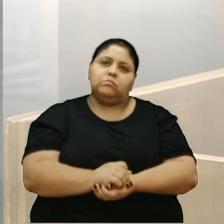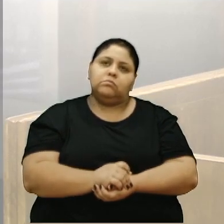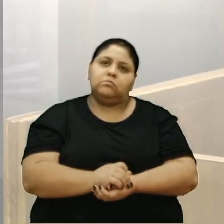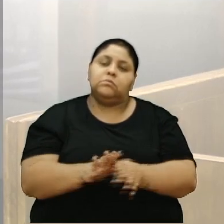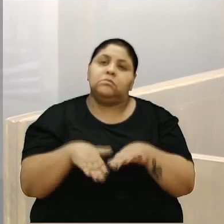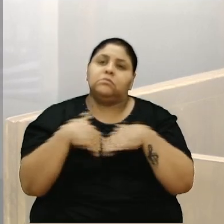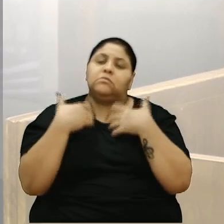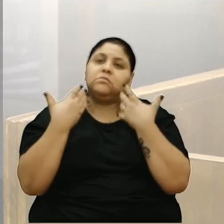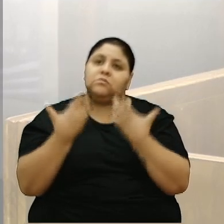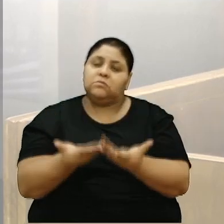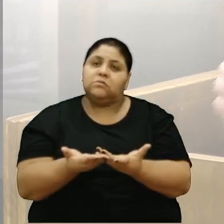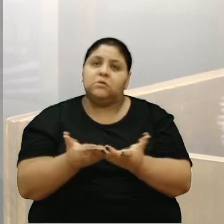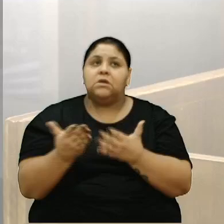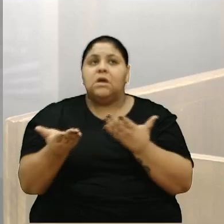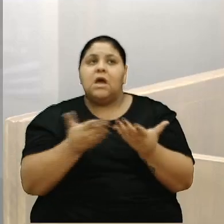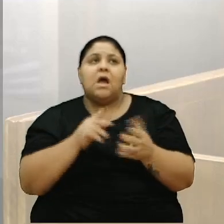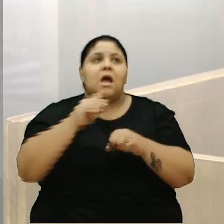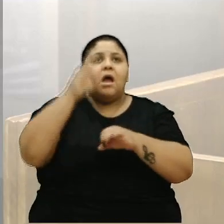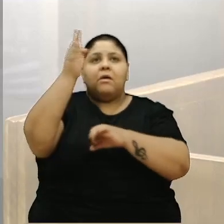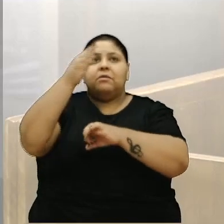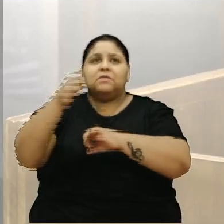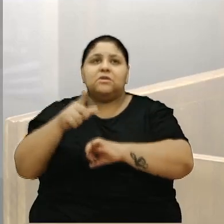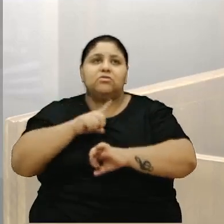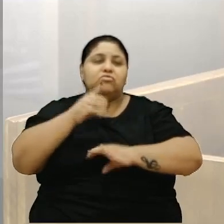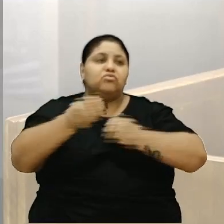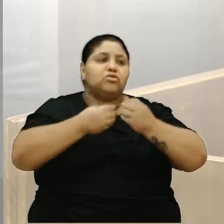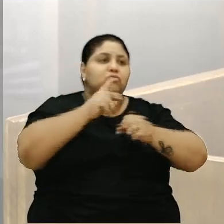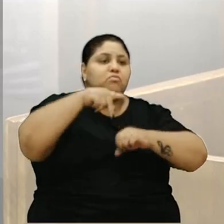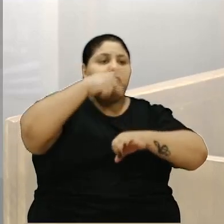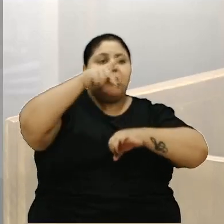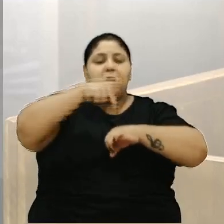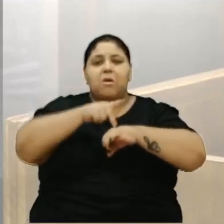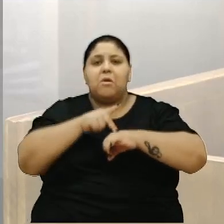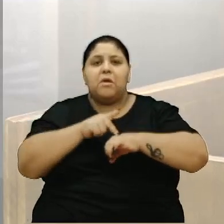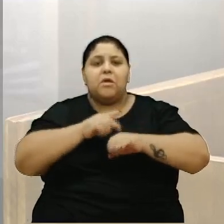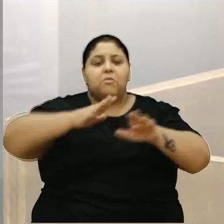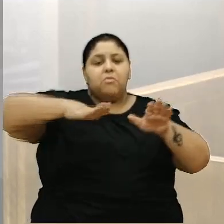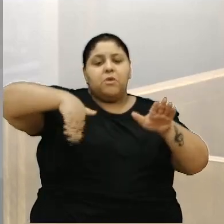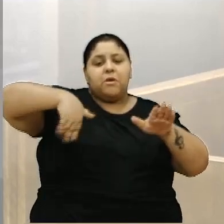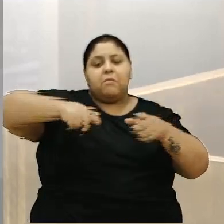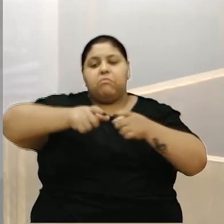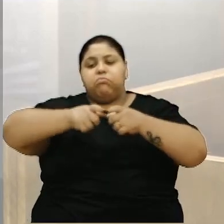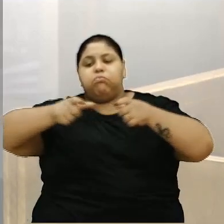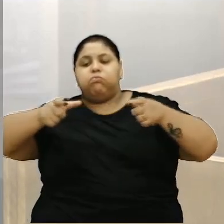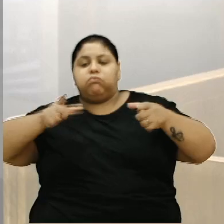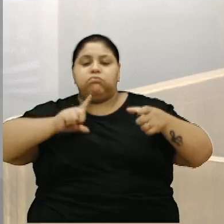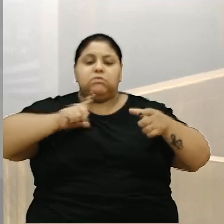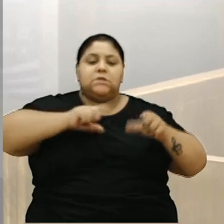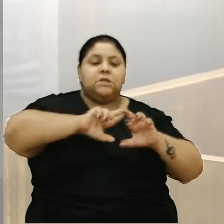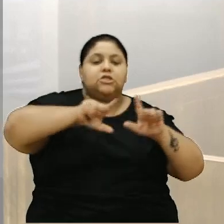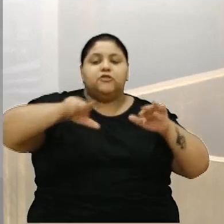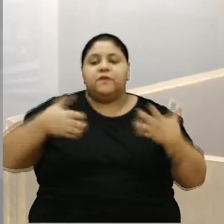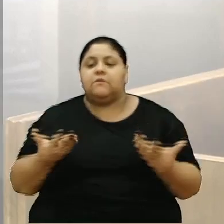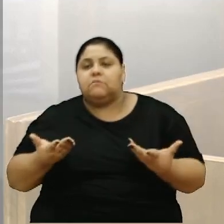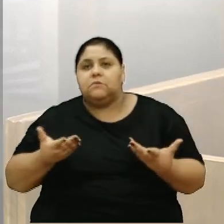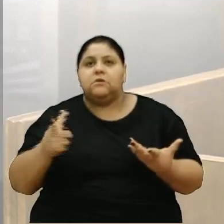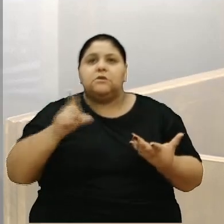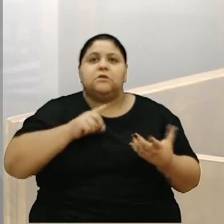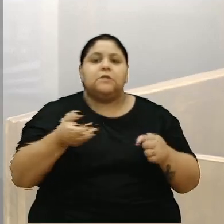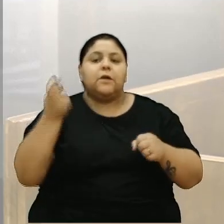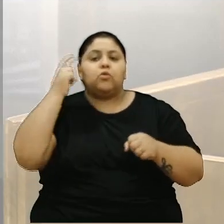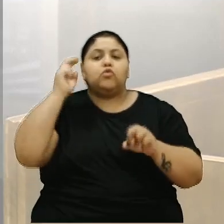Então, mas o Brasil não dá porque é um país muito continental, é um país muito grande, tem muitas diferenças, tem